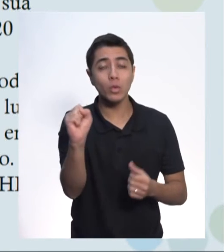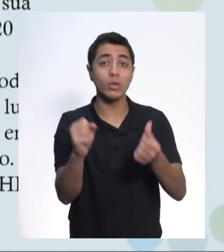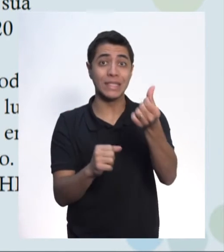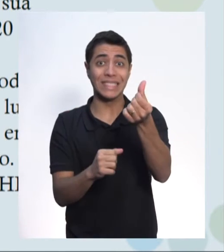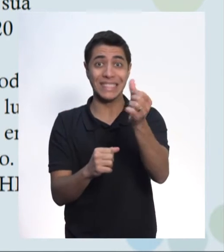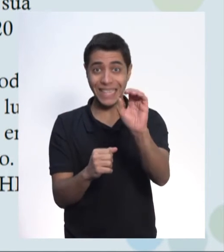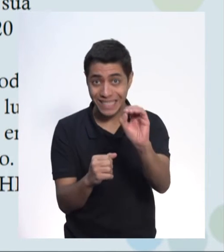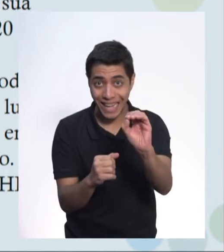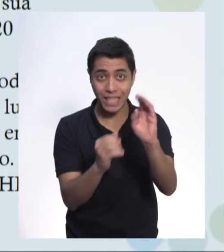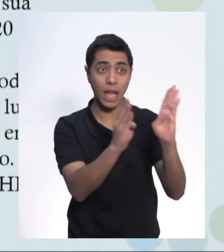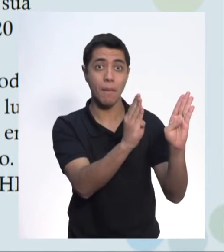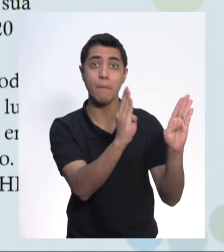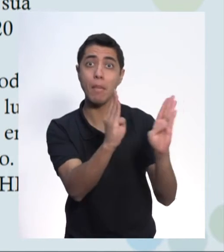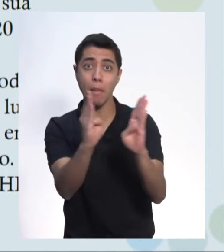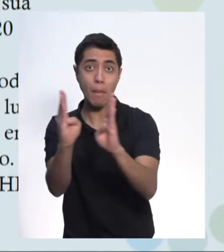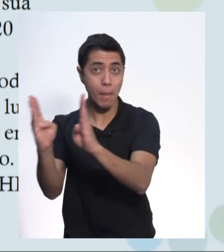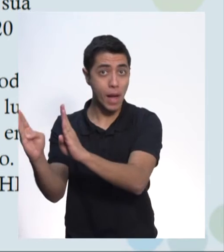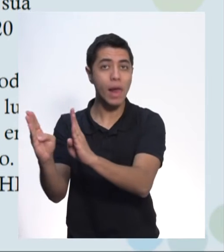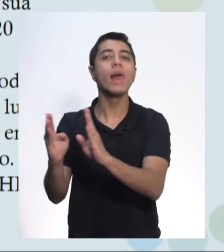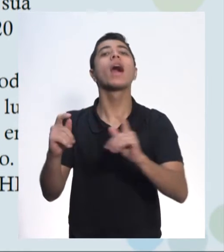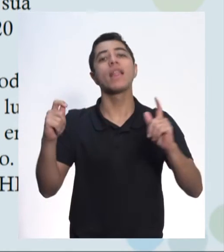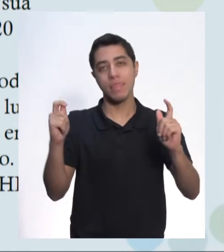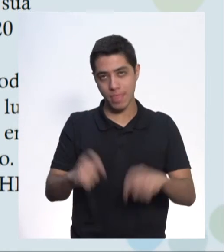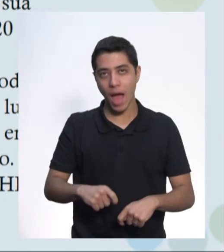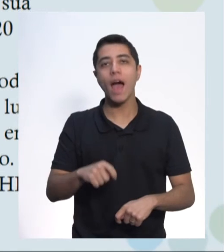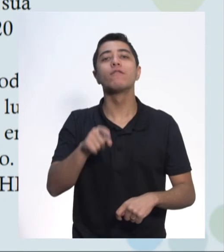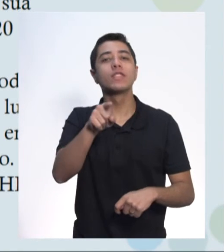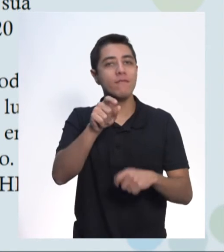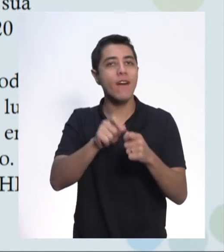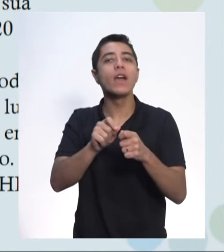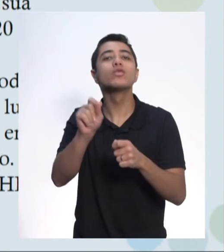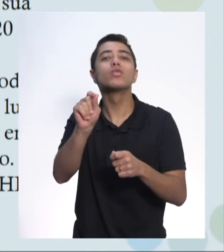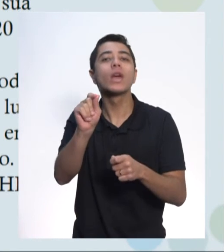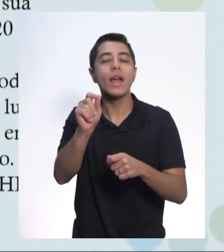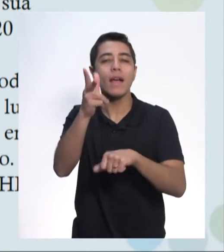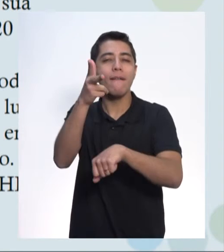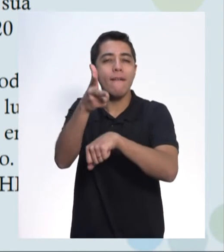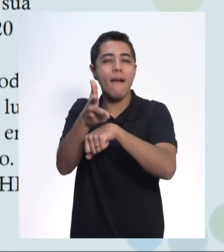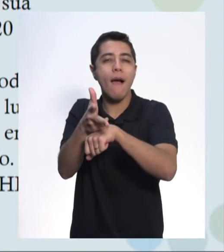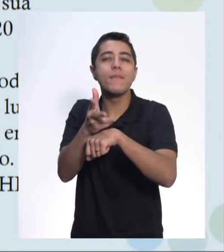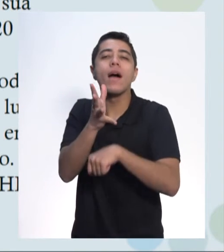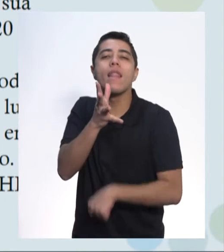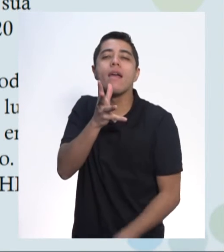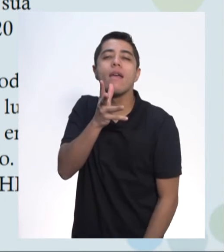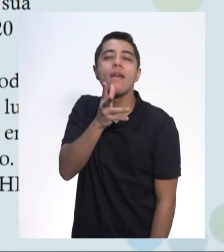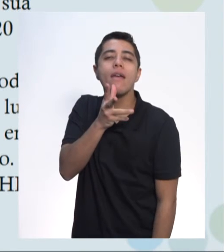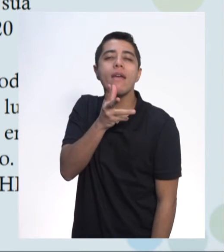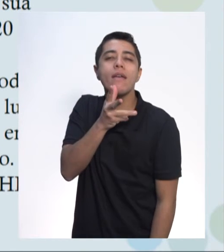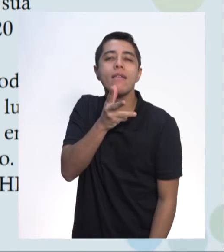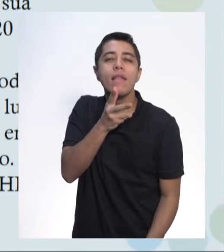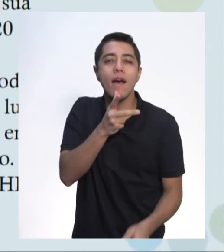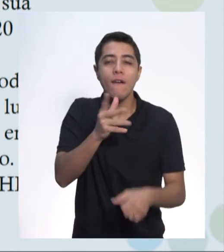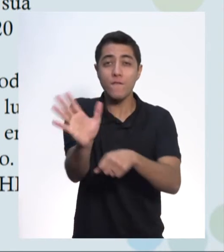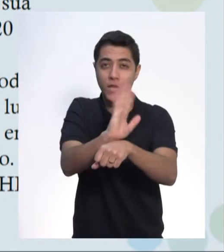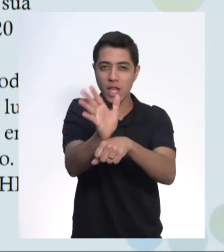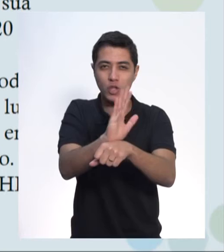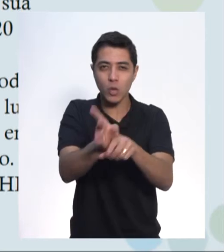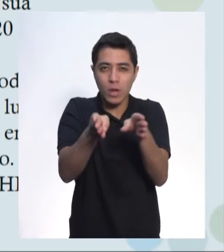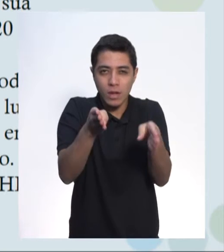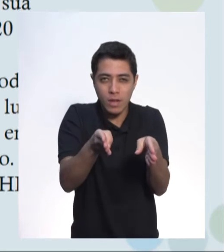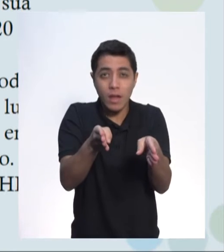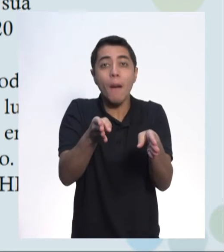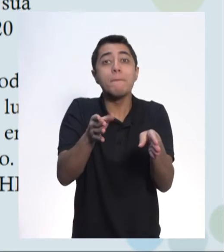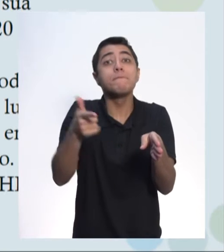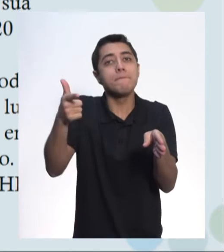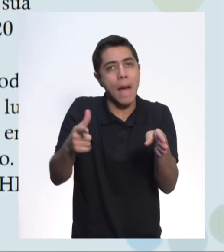60 quadros por segundo eu consigo fazer, por exemplo, já uma câmera lenta. Né? Eu consigo esticar esse vídeo, esticar o tamanho desse vídeo e